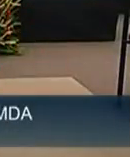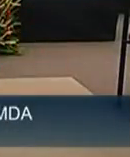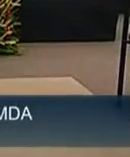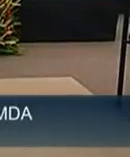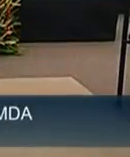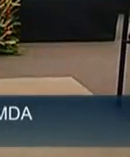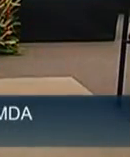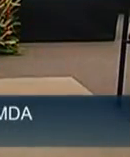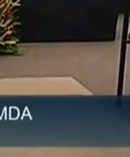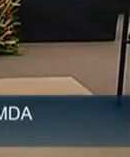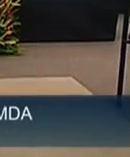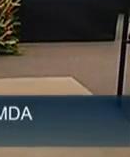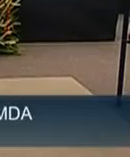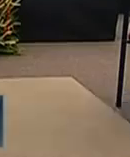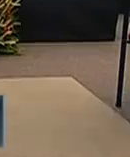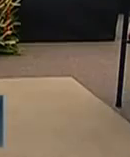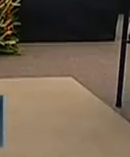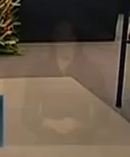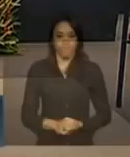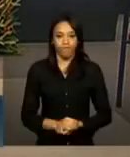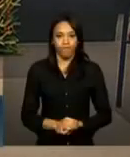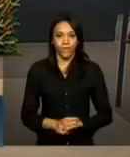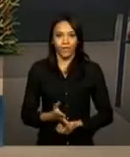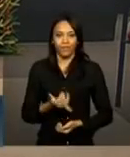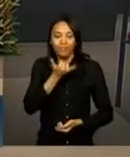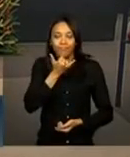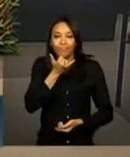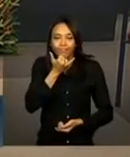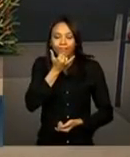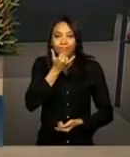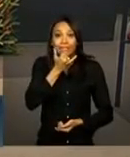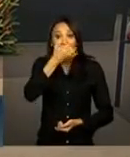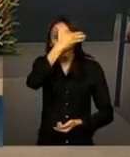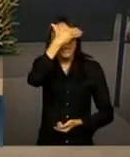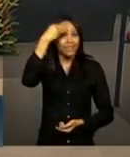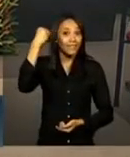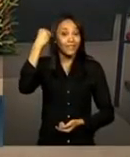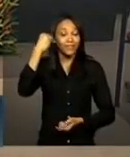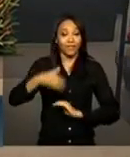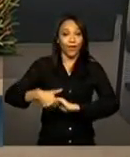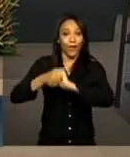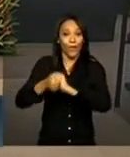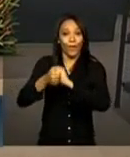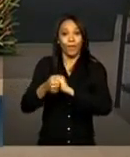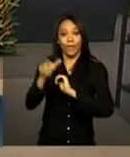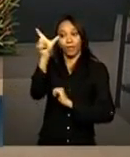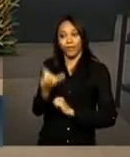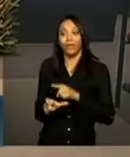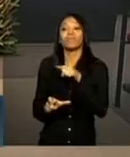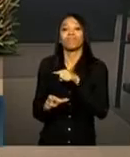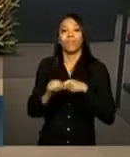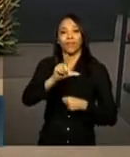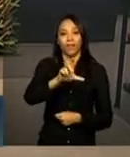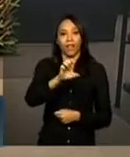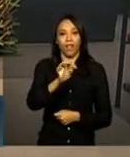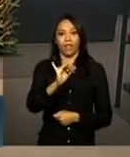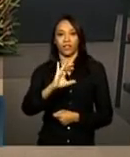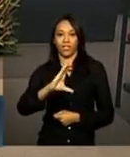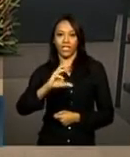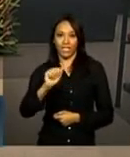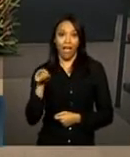Não estava previsto, Tereza. Eu cometi um esquecimento de cumprimentar a Letícia, lá do nosso Ministério, que é